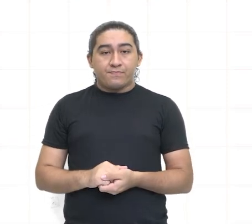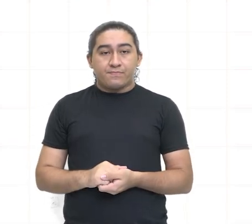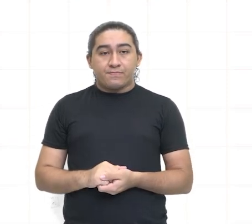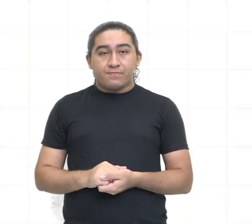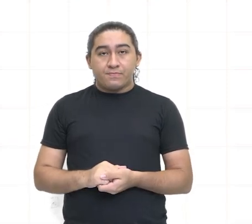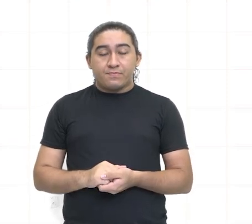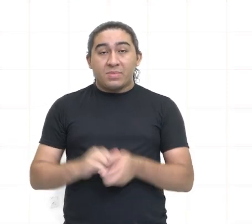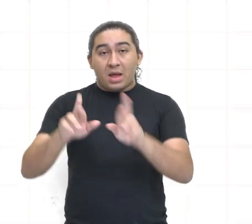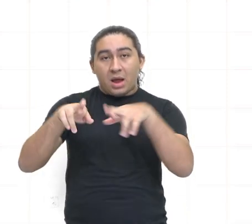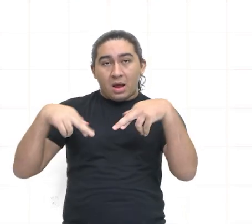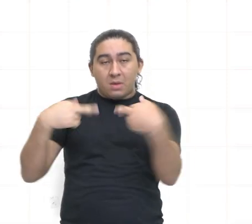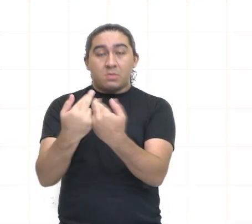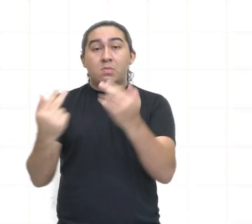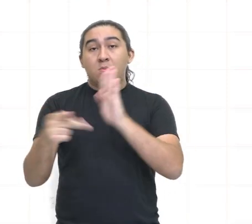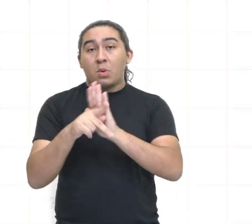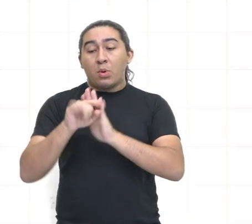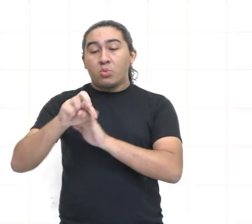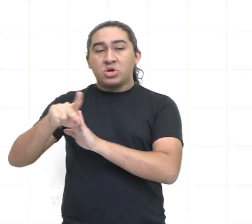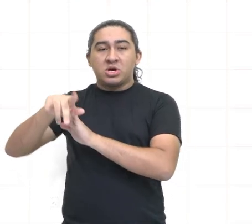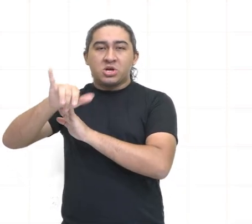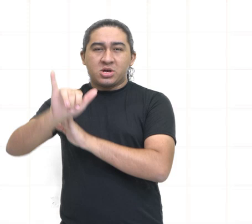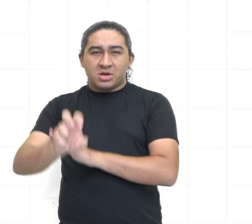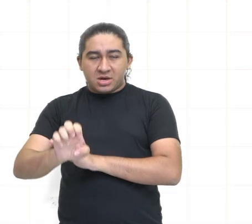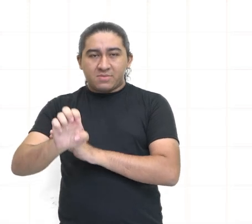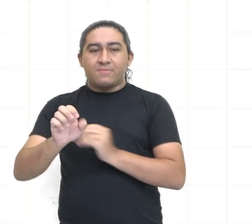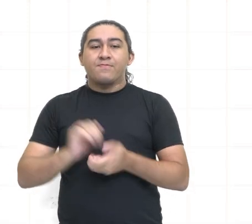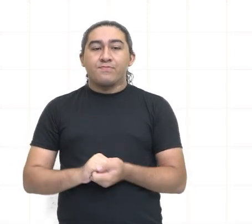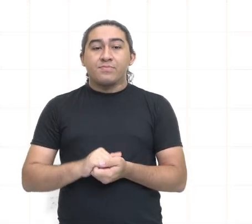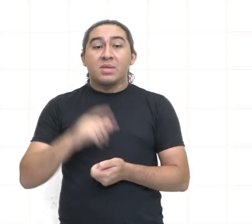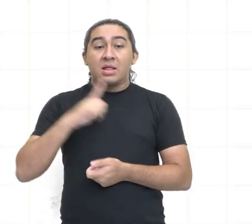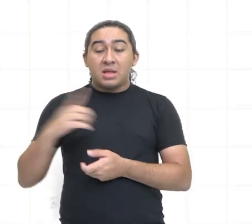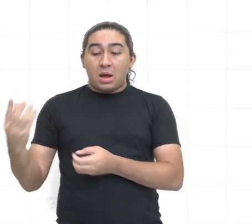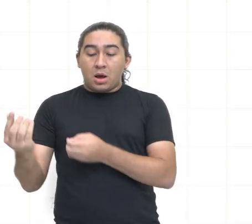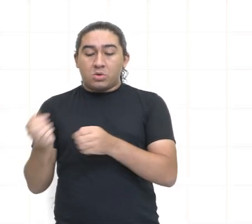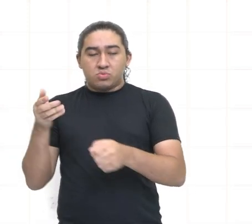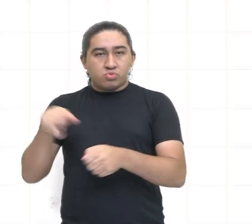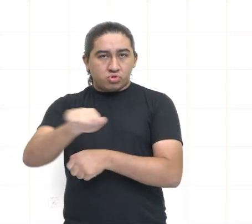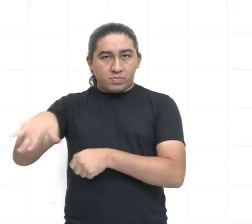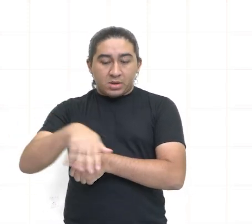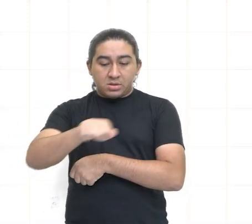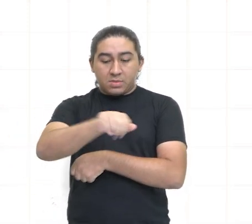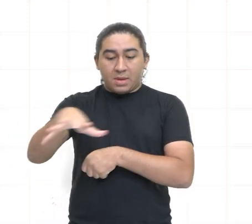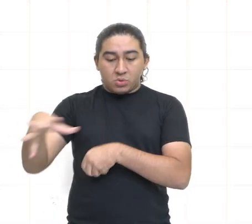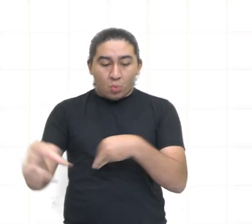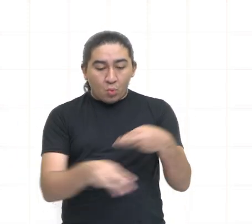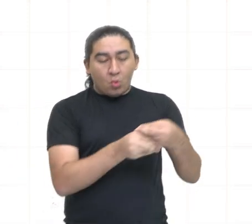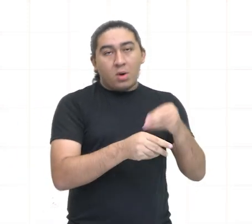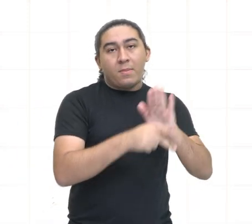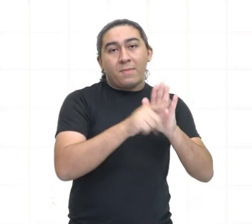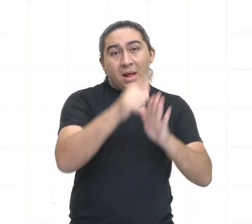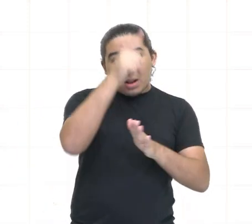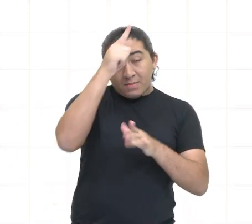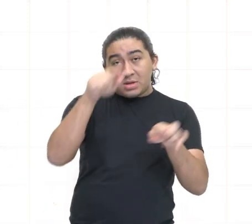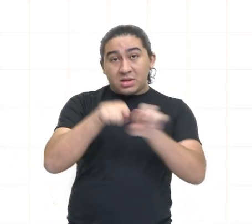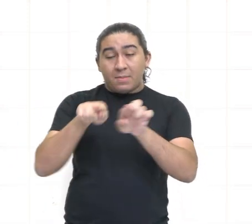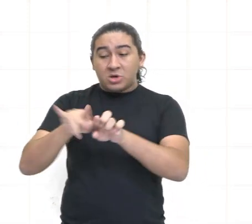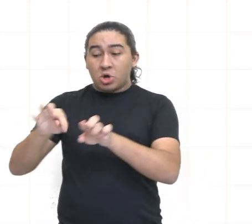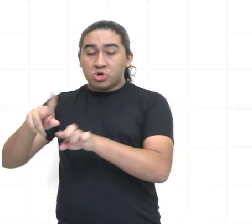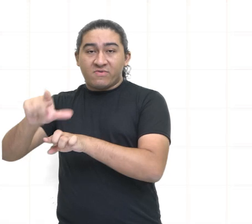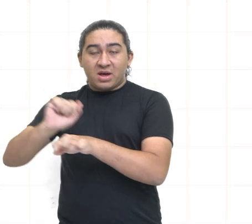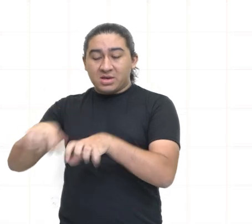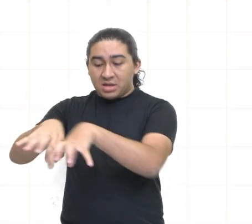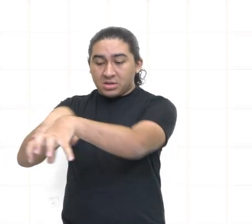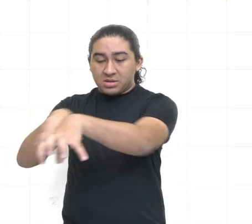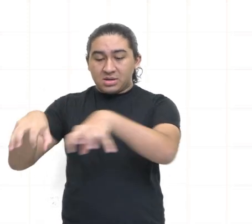Conferência de Munique. A entrega dos Sudetos à Alemanha e o desmembramento da Tchecoslováquia, Hitler invadiu toda